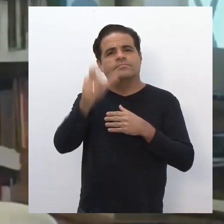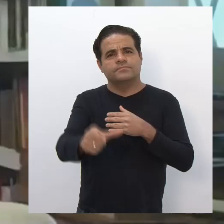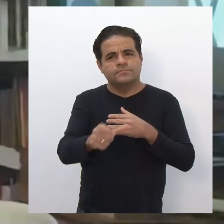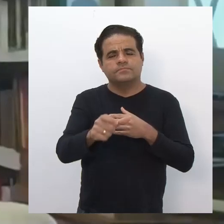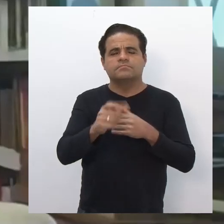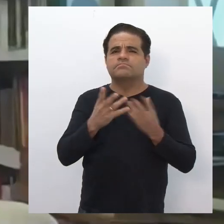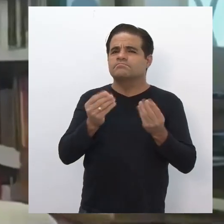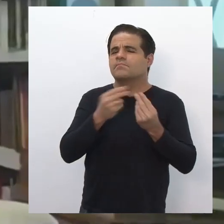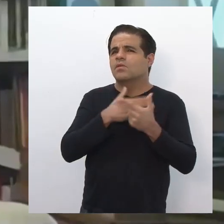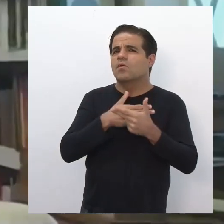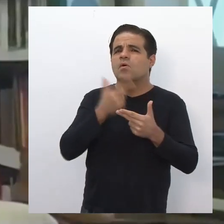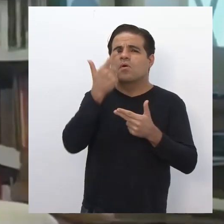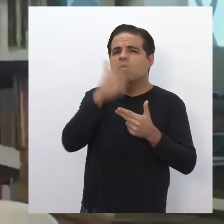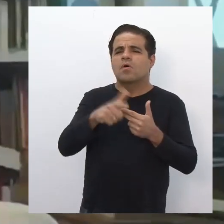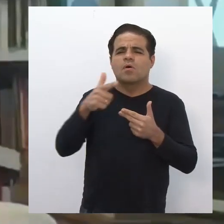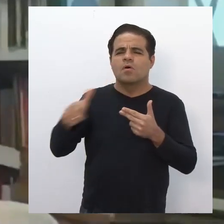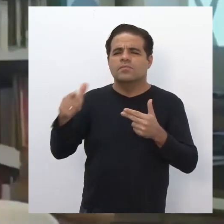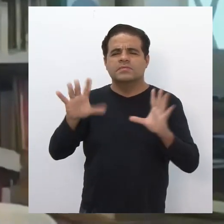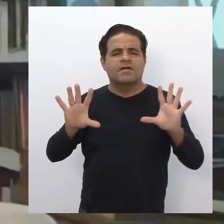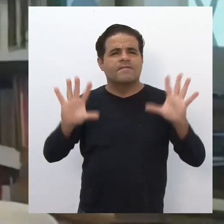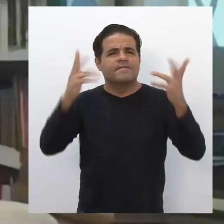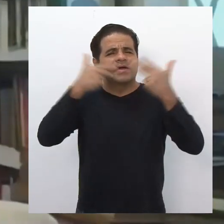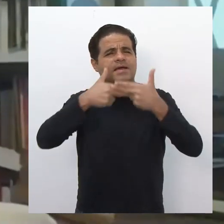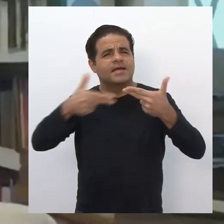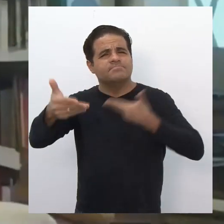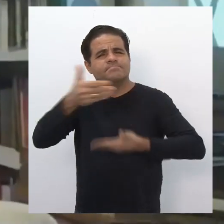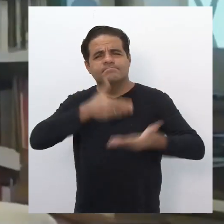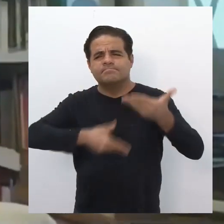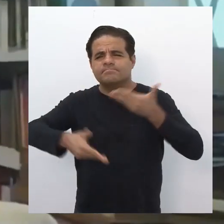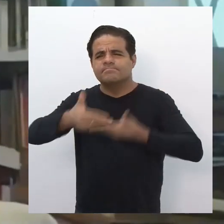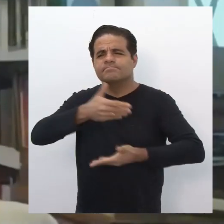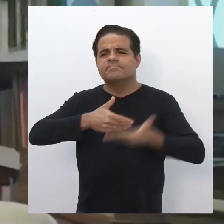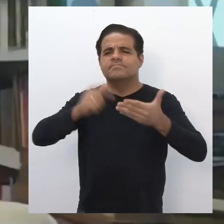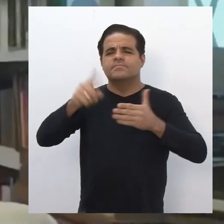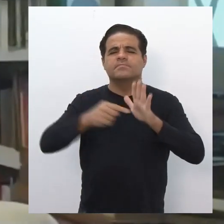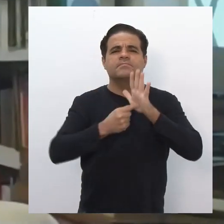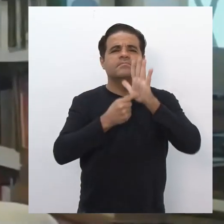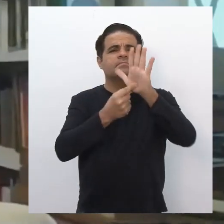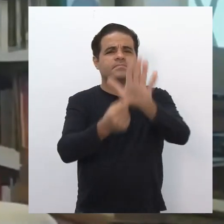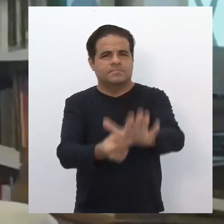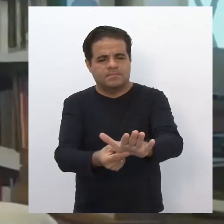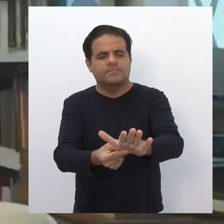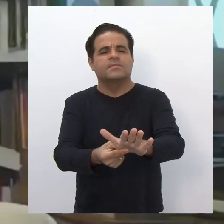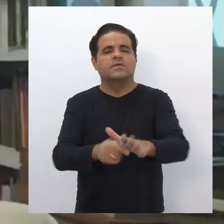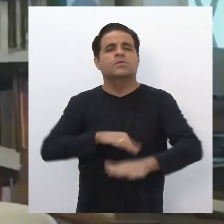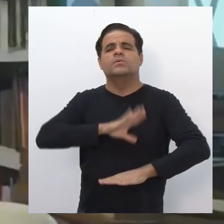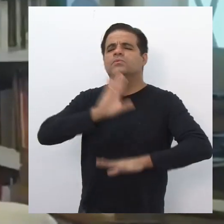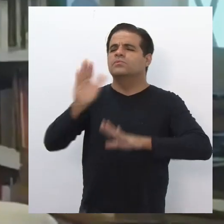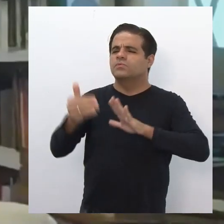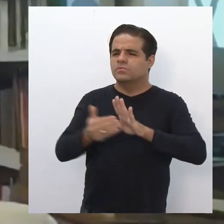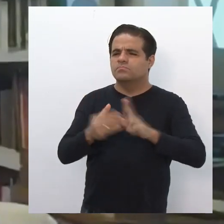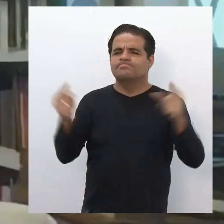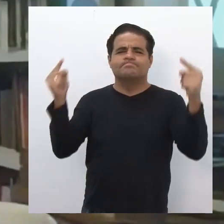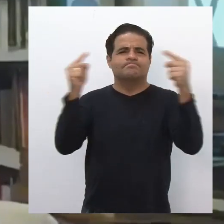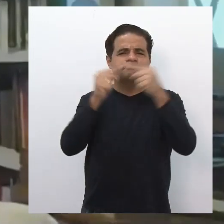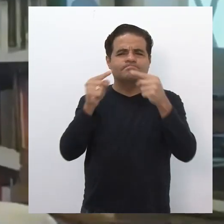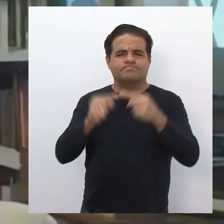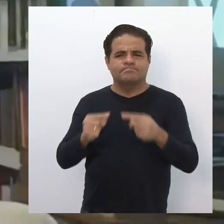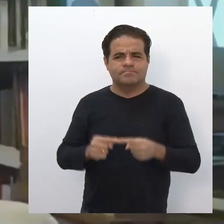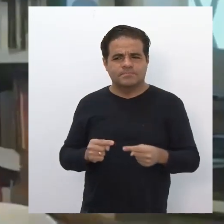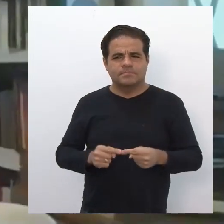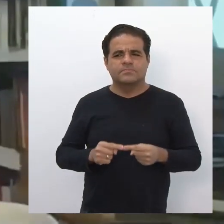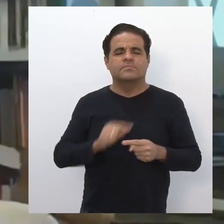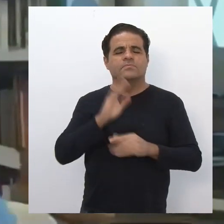um monte de outras peças de literatura que são apresentadas, né? Tudo tem a ver um pouco com o modo como